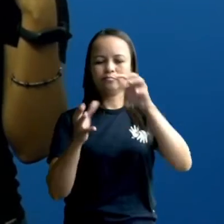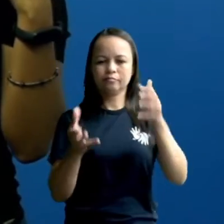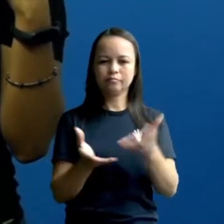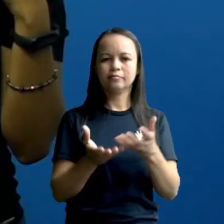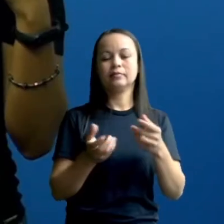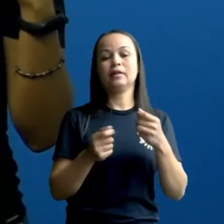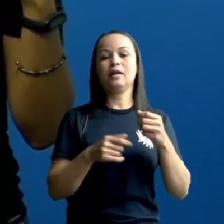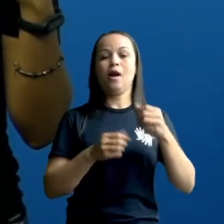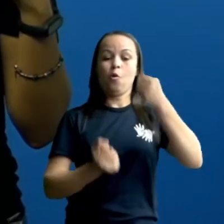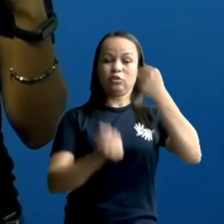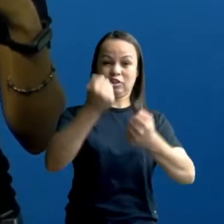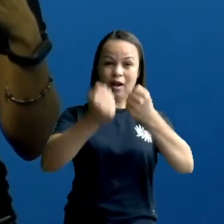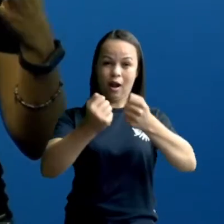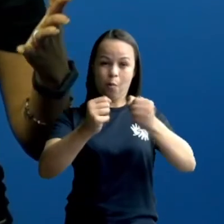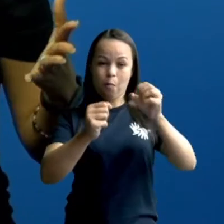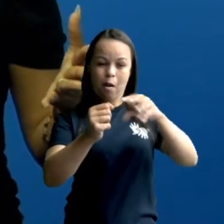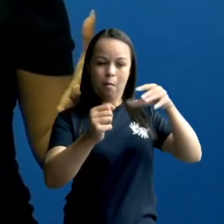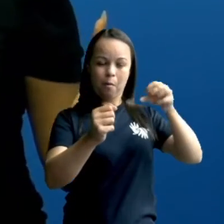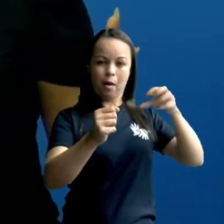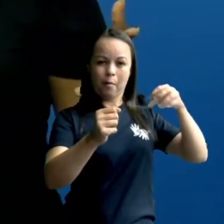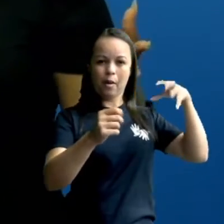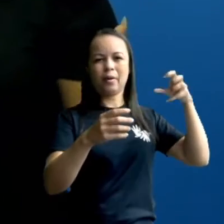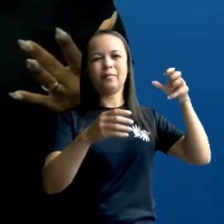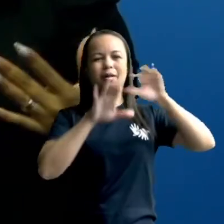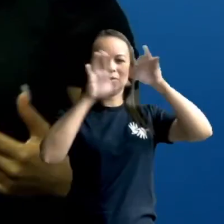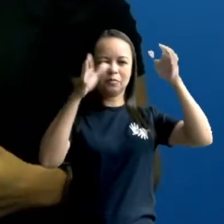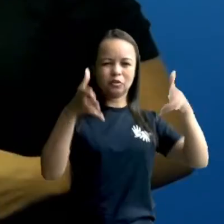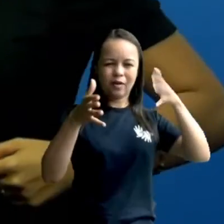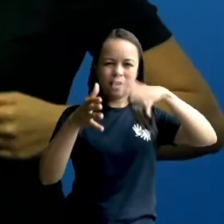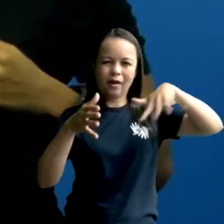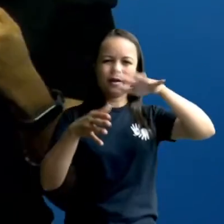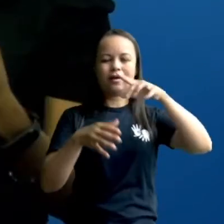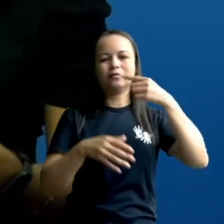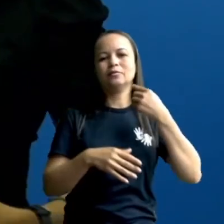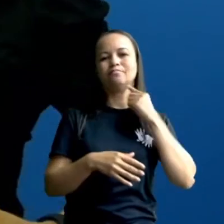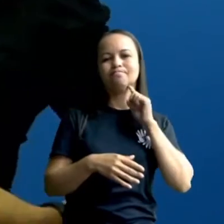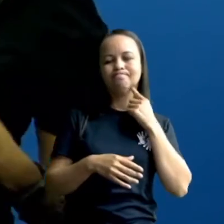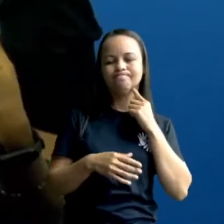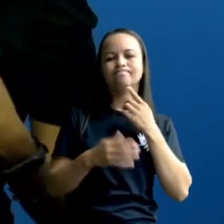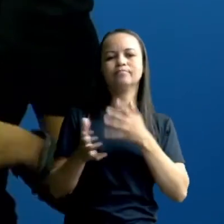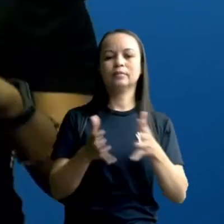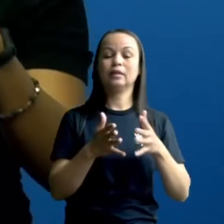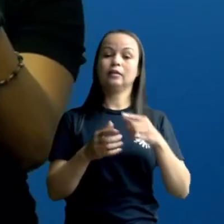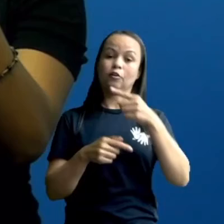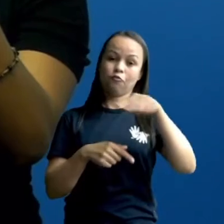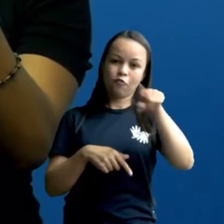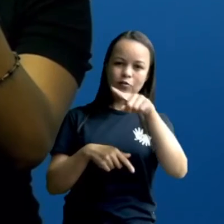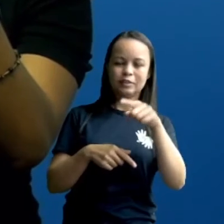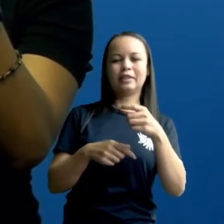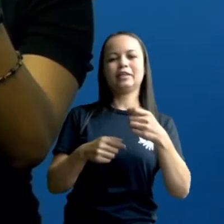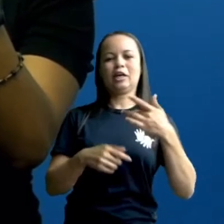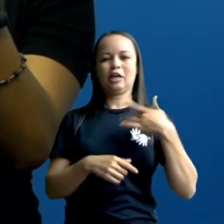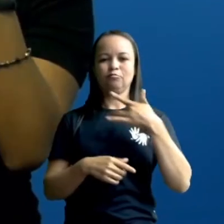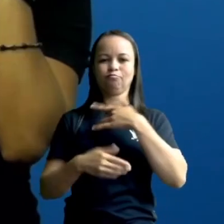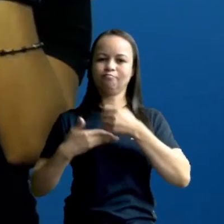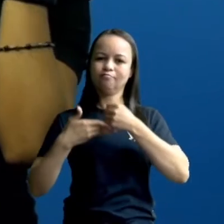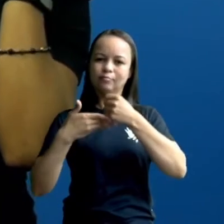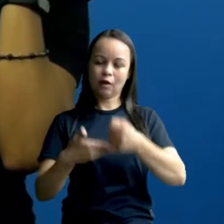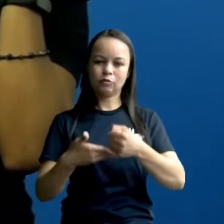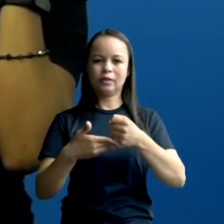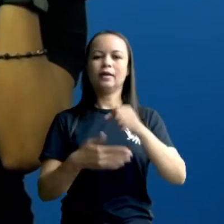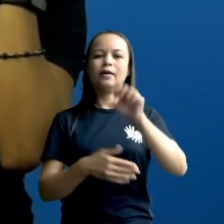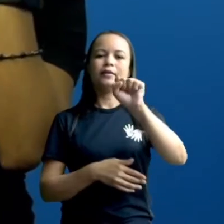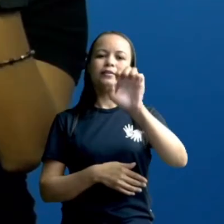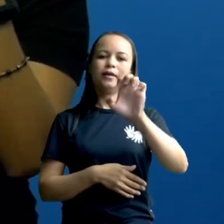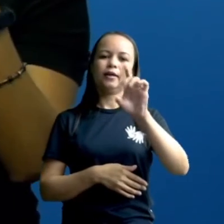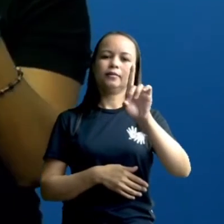camadas atmosféricas. Então, ó, é importante porque, ó, lhe exercita, você sai do seu sedentarismo. Lembra que é ser sedentário?